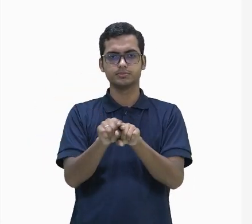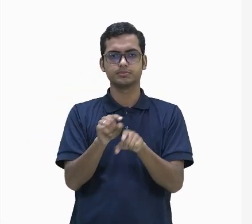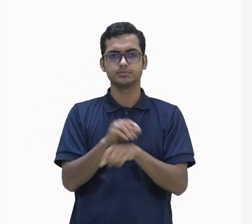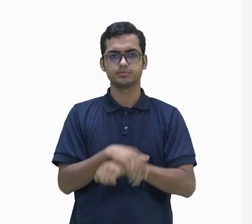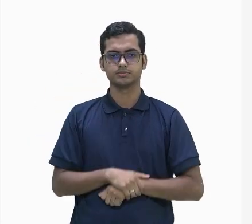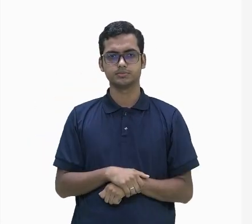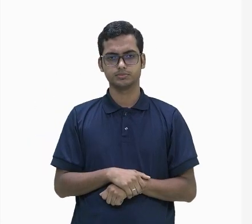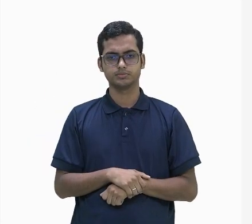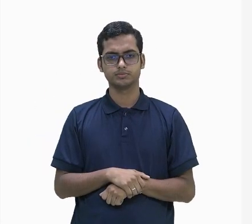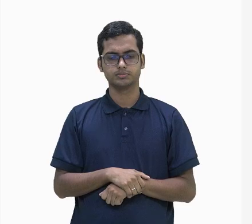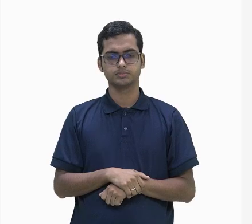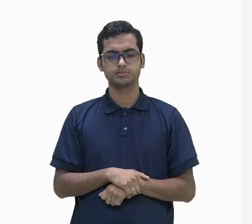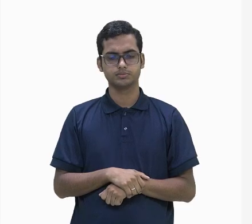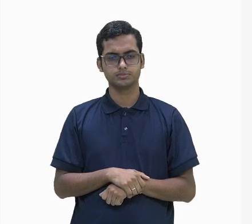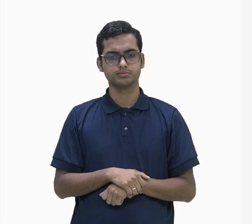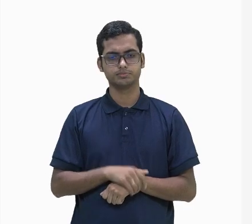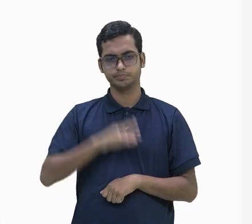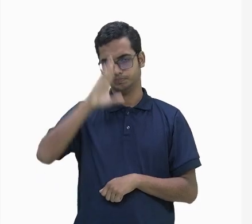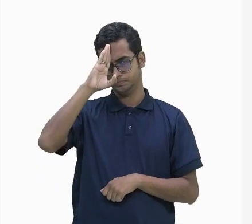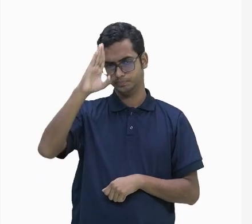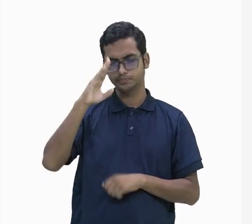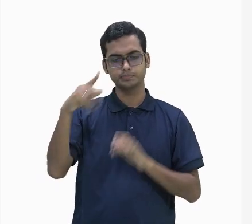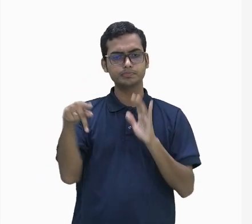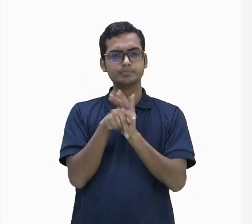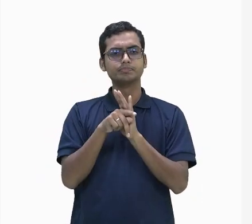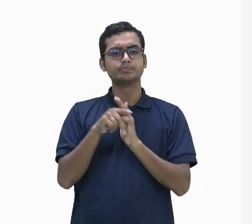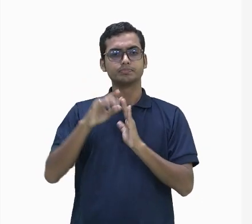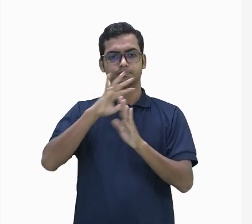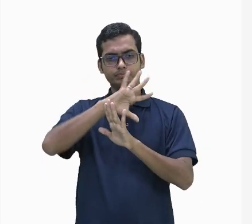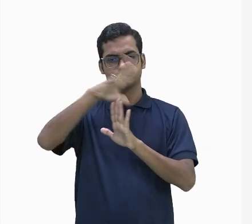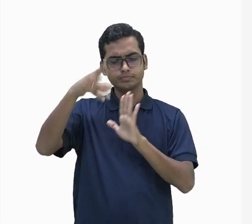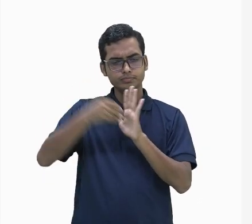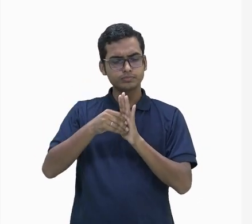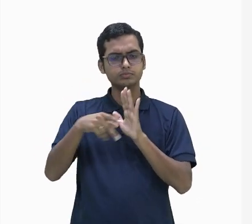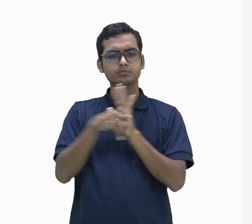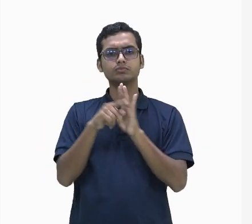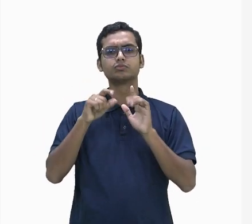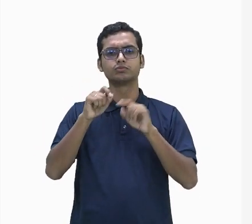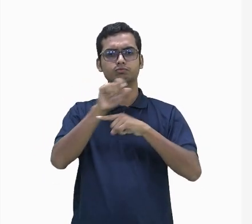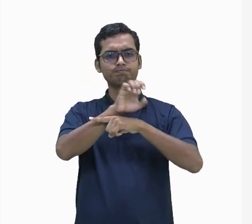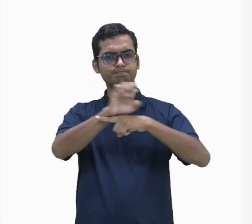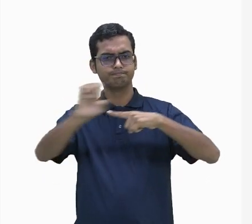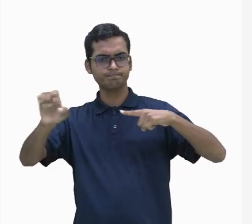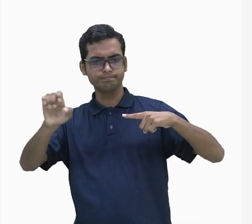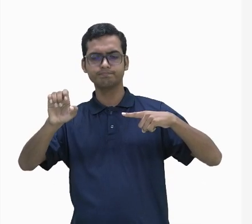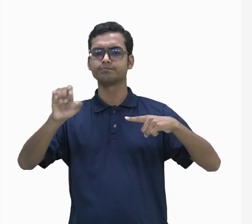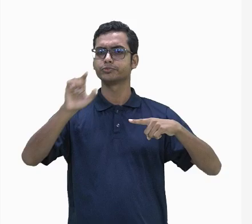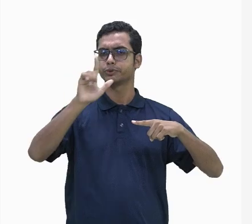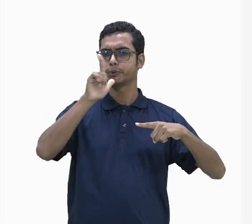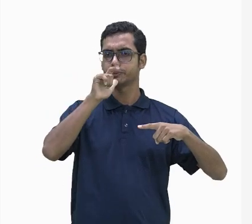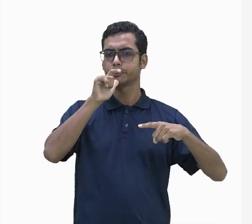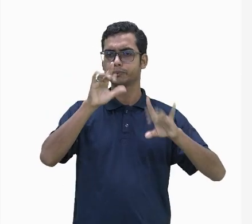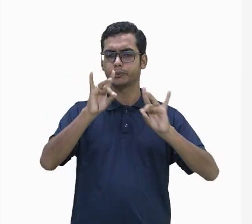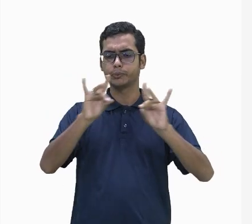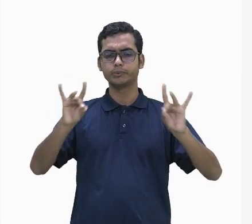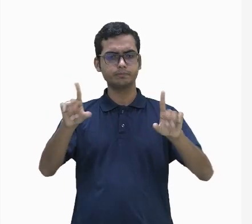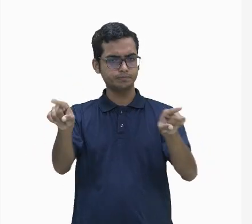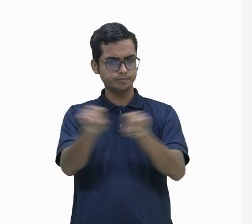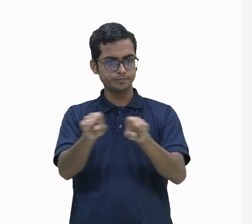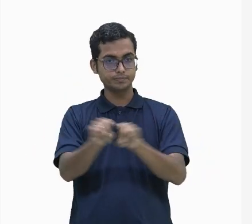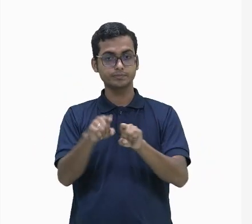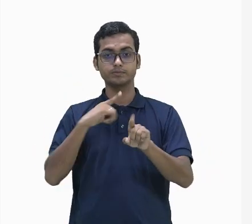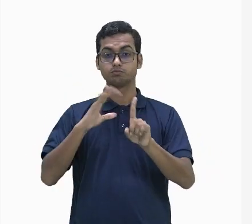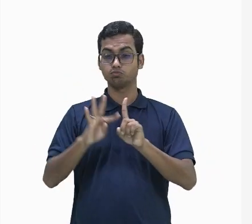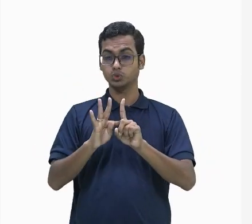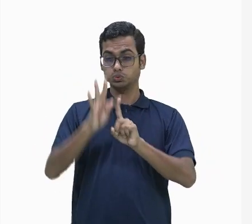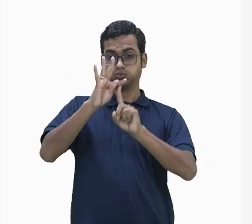predominantemente equatorial, úmido. As características desse clima, né, são temperaturas elevadas durante o ano todo,